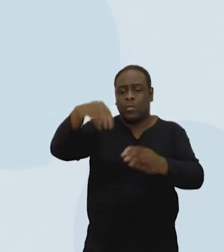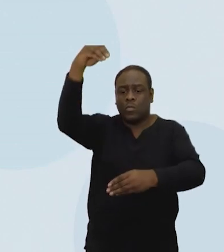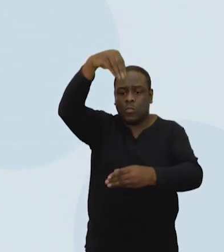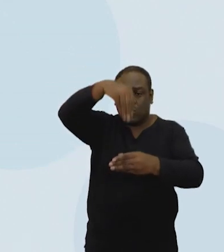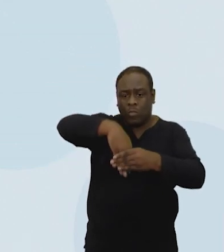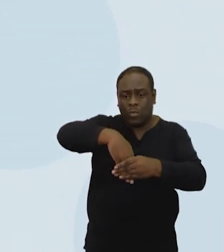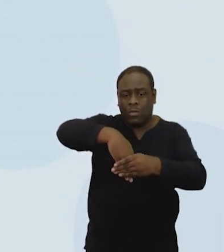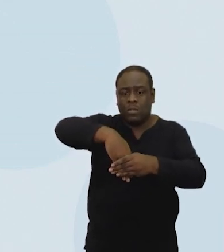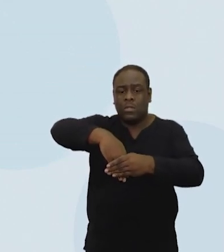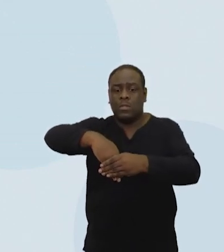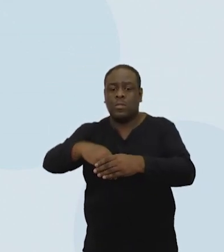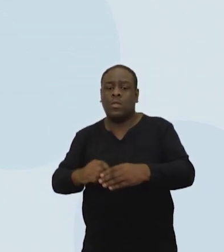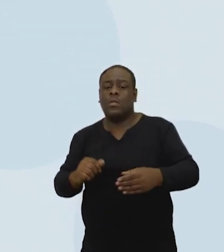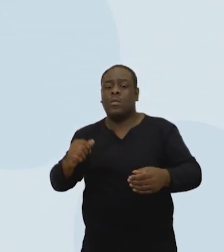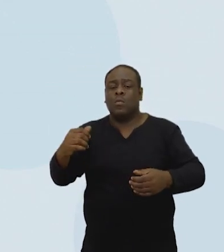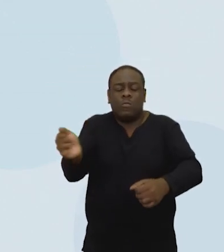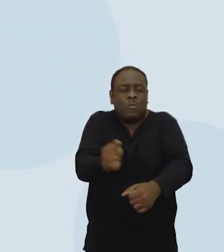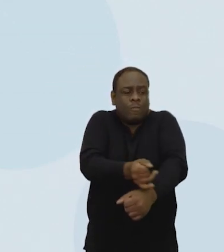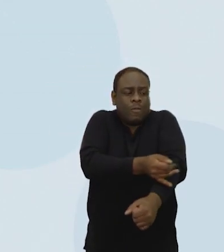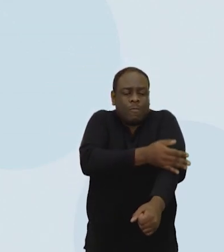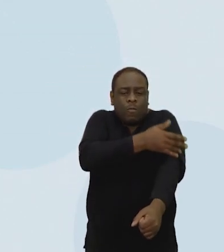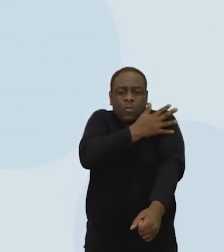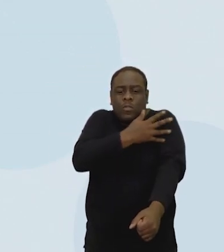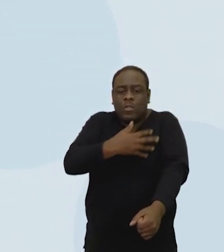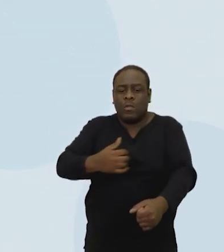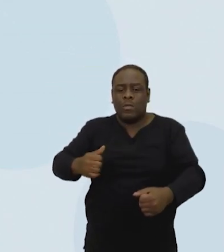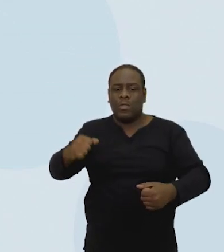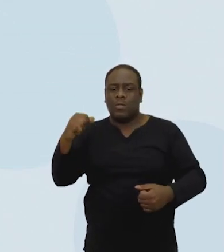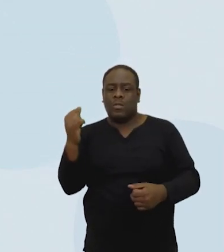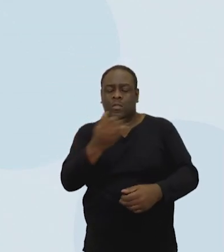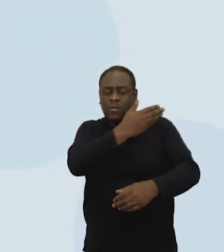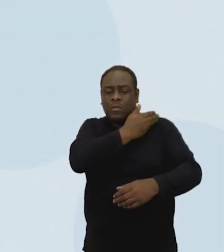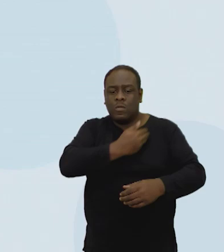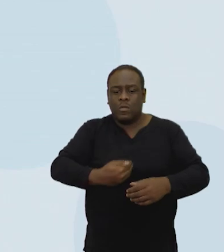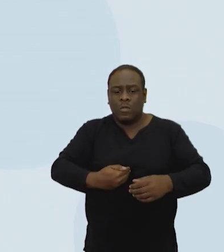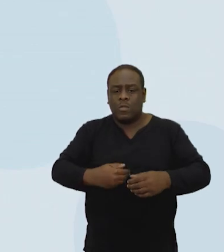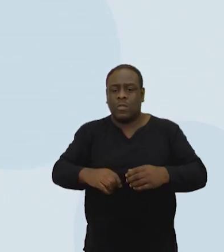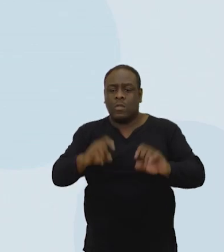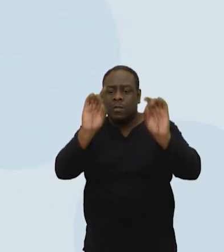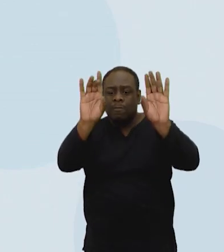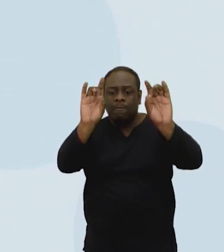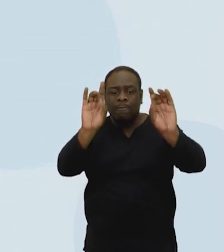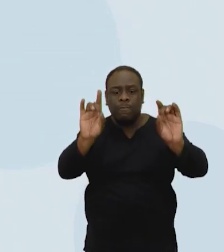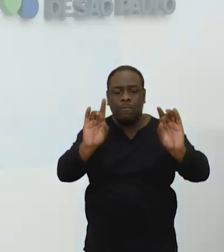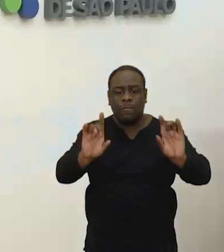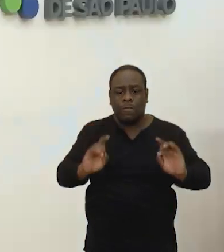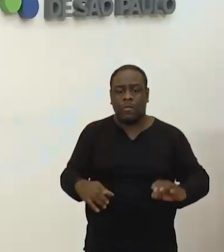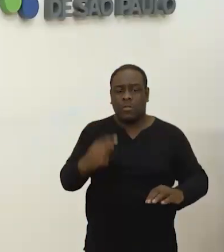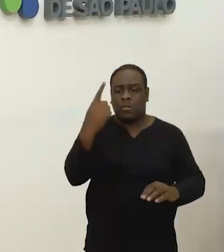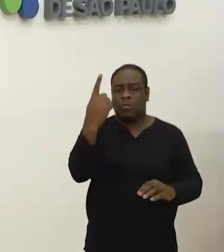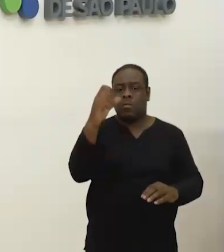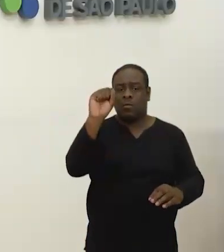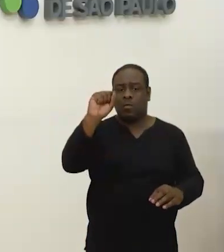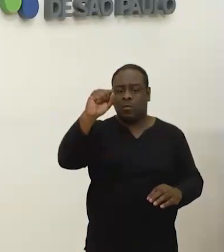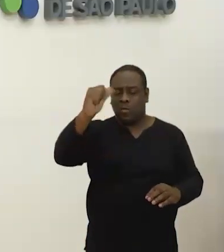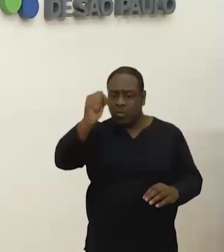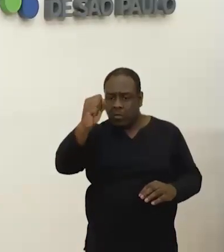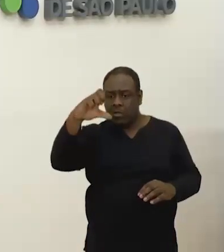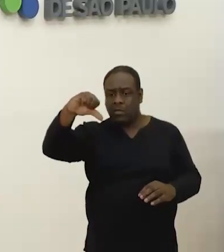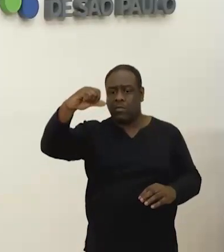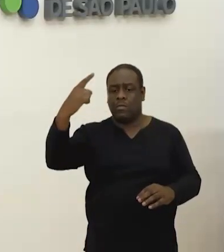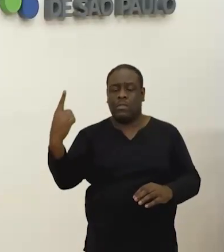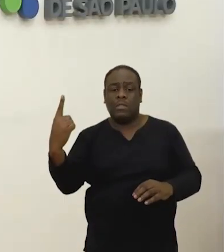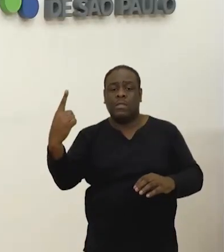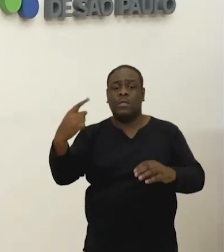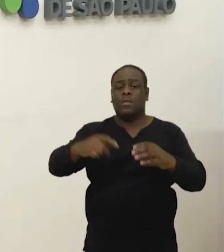né? Então, analfabetos votaram com emoção em sessão eleitoral exclusiva. Nós tivemos em 1881 a Lei Saraiva,